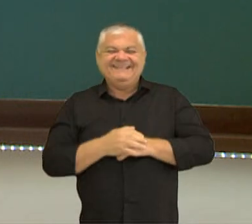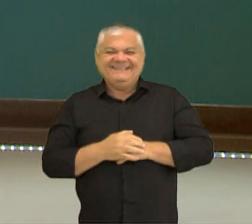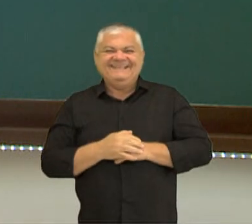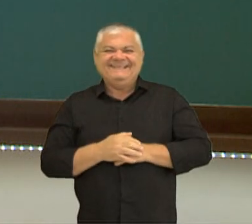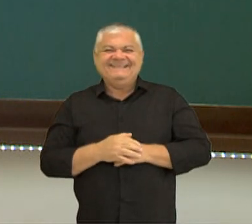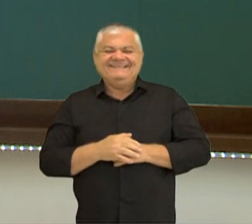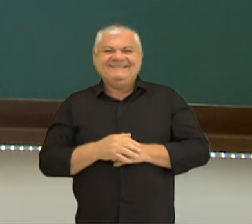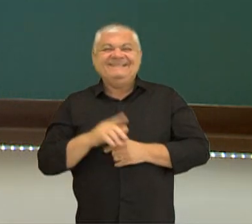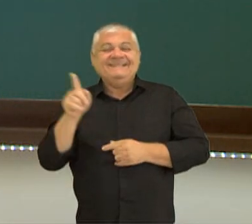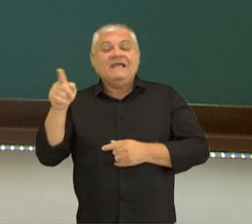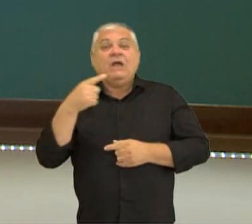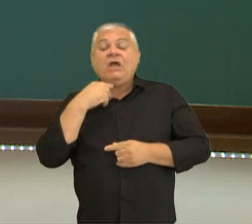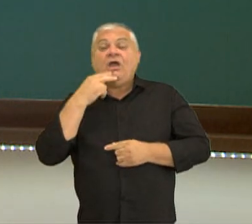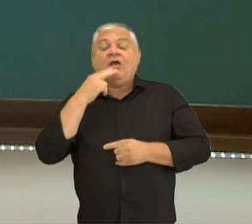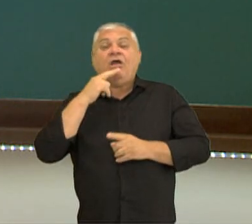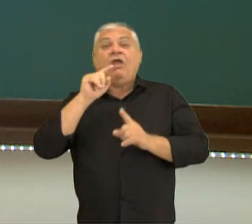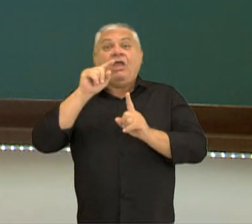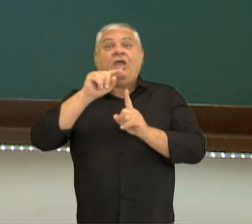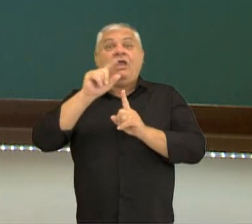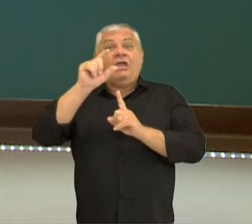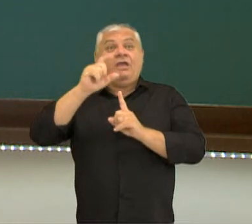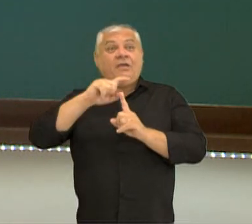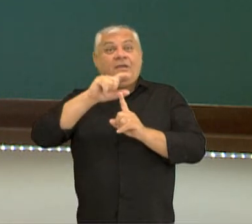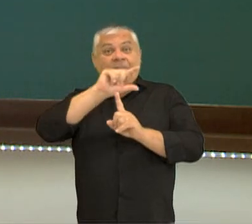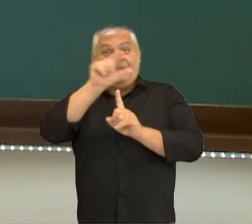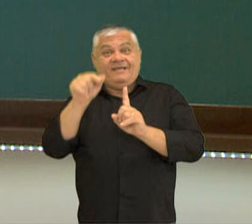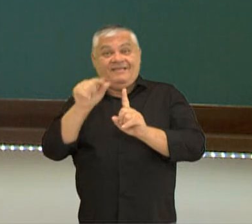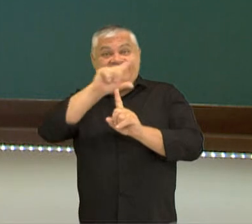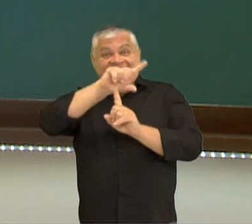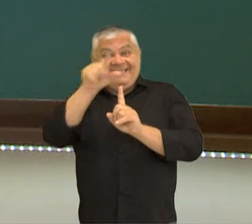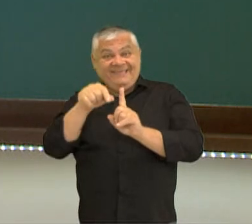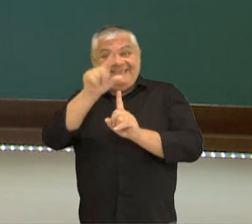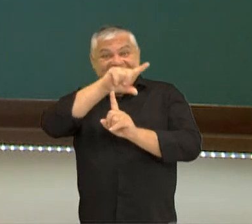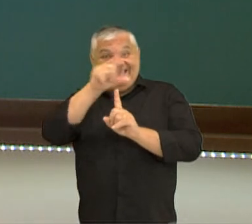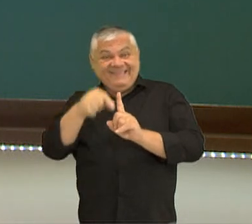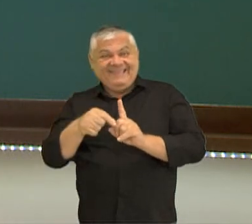Show, né, gente? Olha os detalhes. Maravilhoso, né?